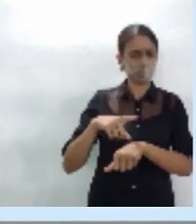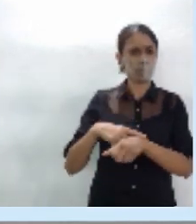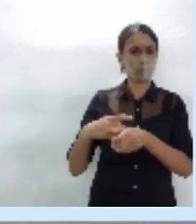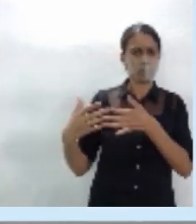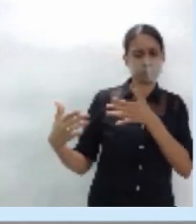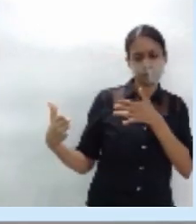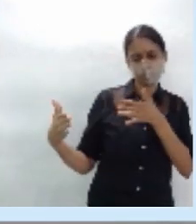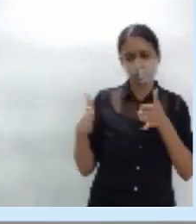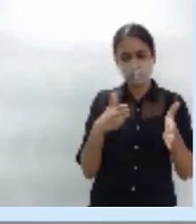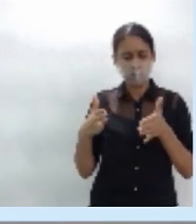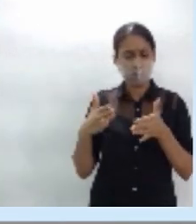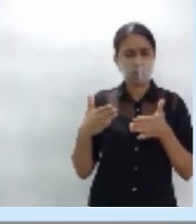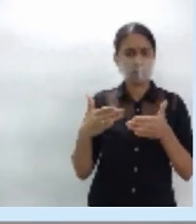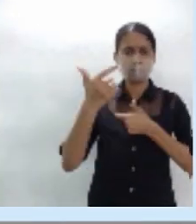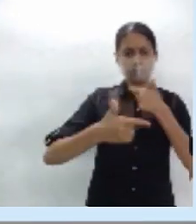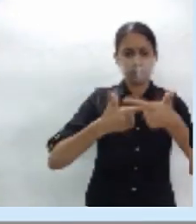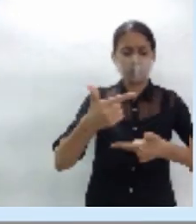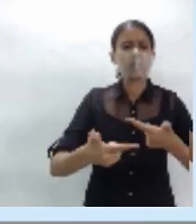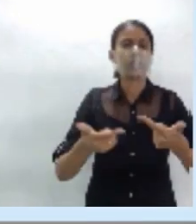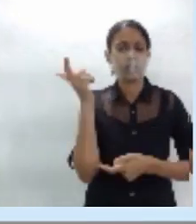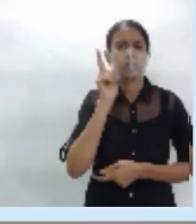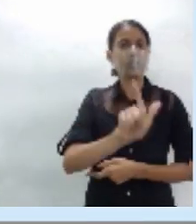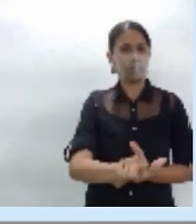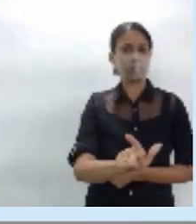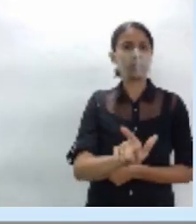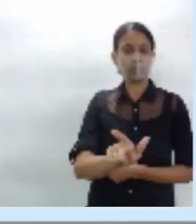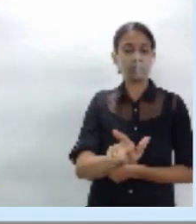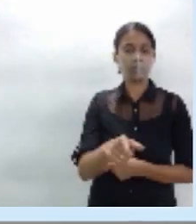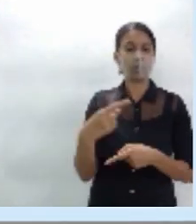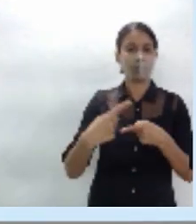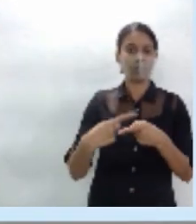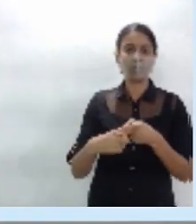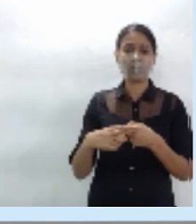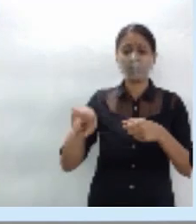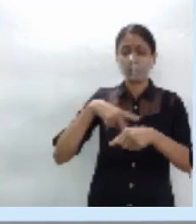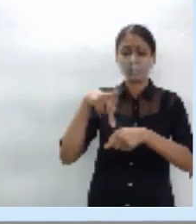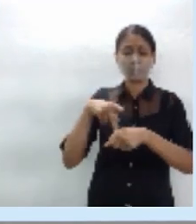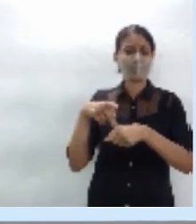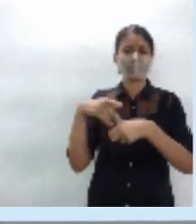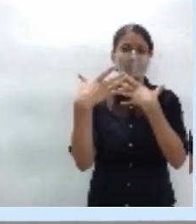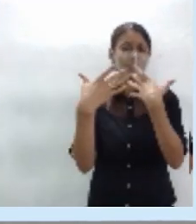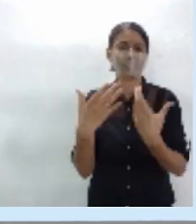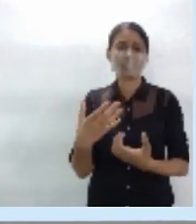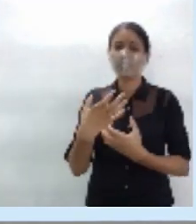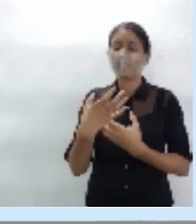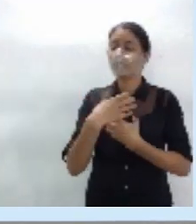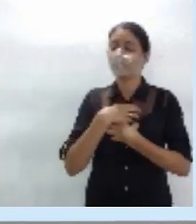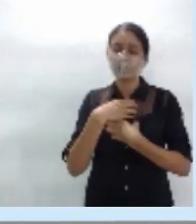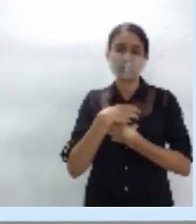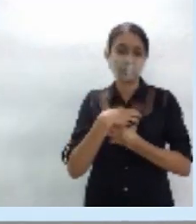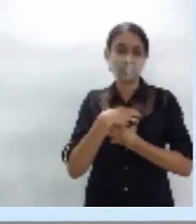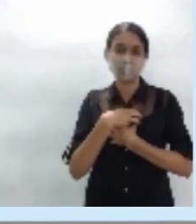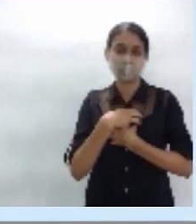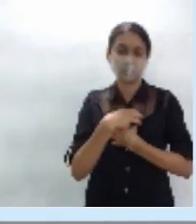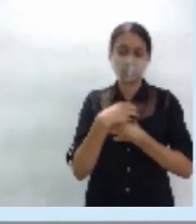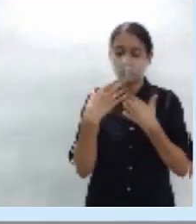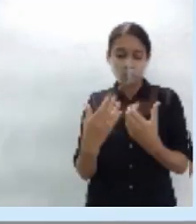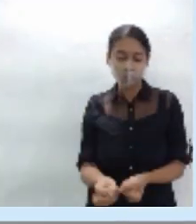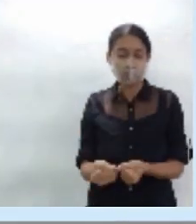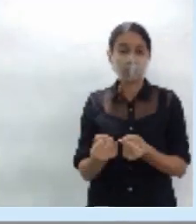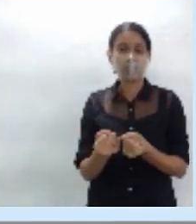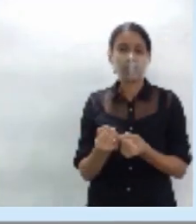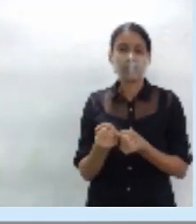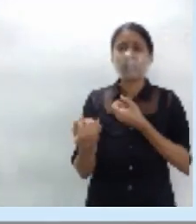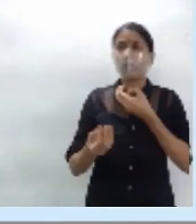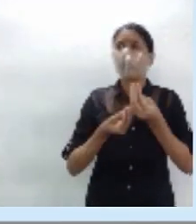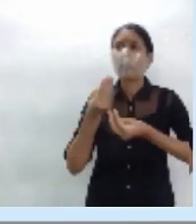o povo europeu não aguentava tanta guerra. Então o próprio exército desses países europeus que dominavam o continente asiático, ele não tinha